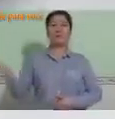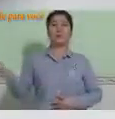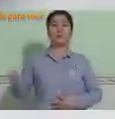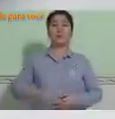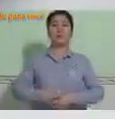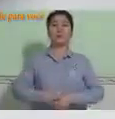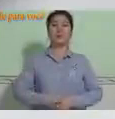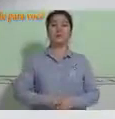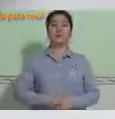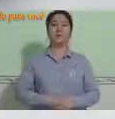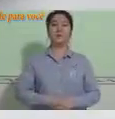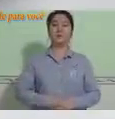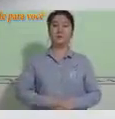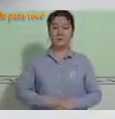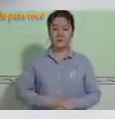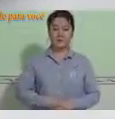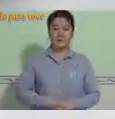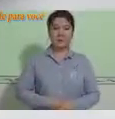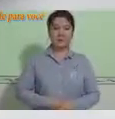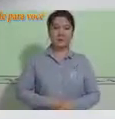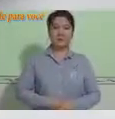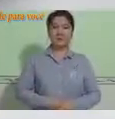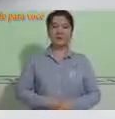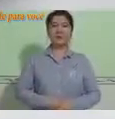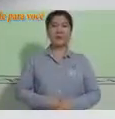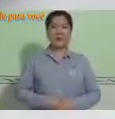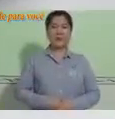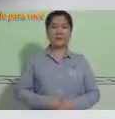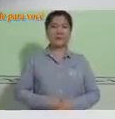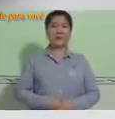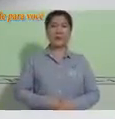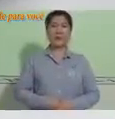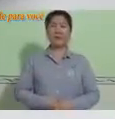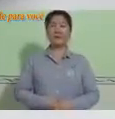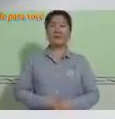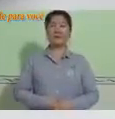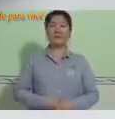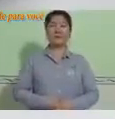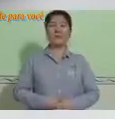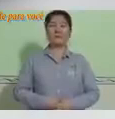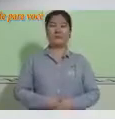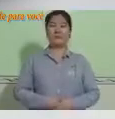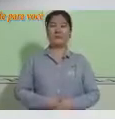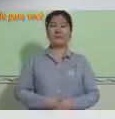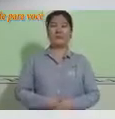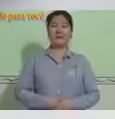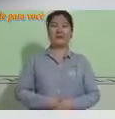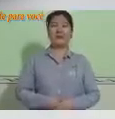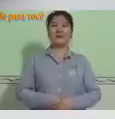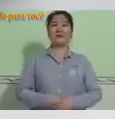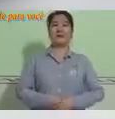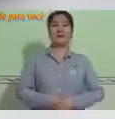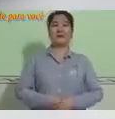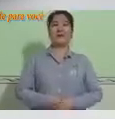5.DGRAUSNOSTEP, colocar um dos pés num tripô num degrau de escada e levantar a outra perna lentamente para cima do tripô do degrau.